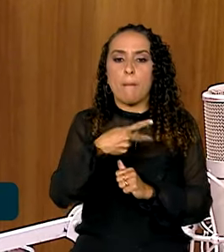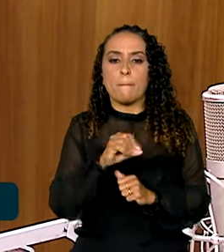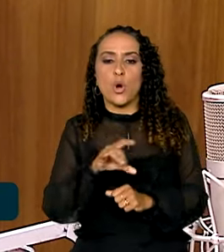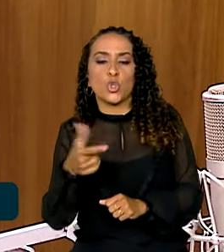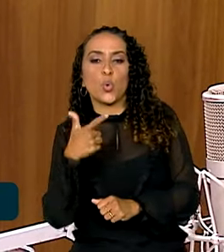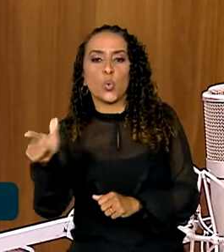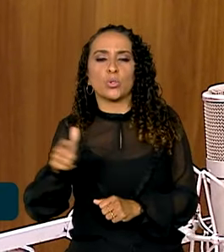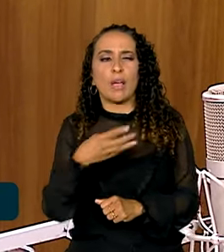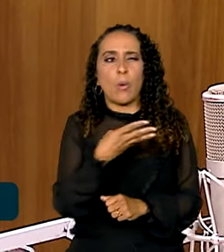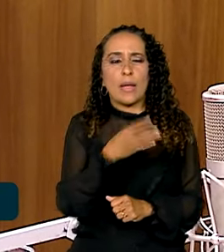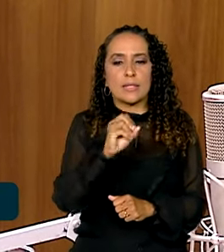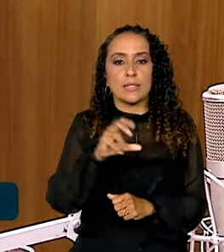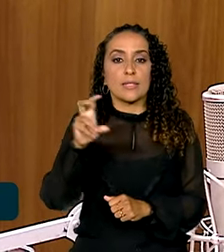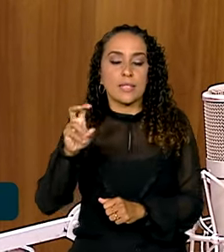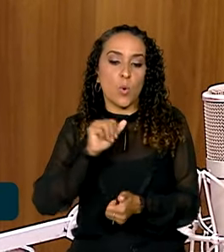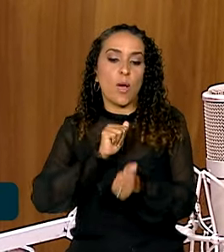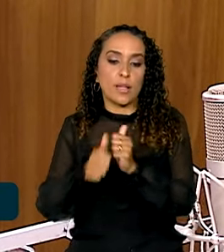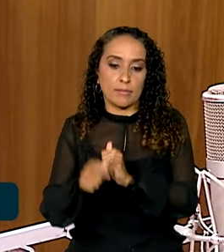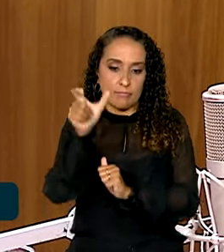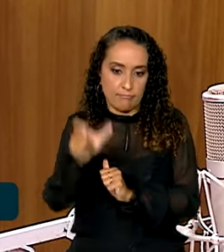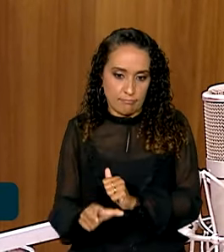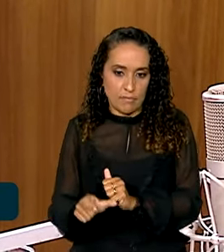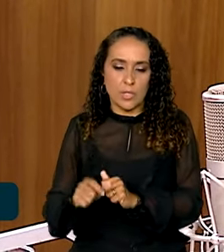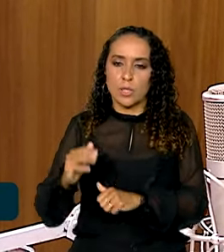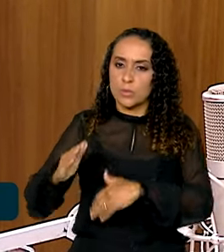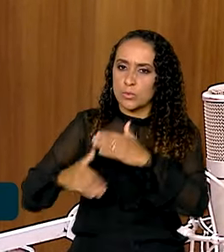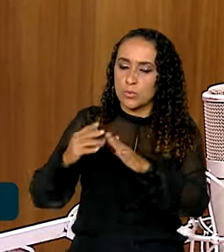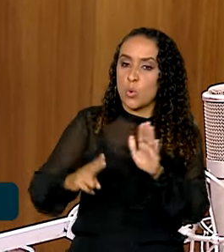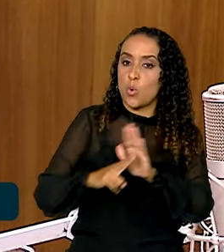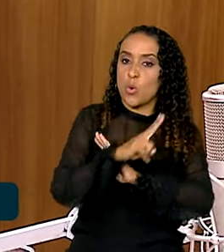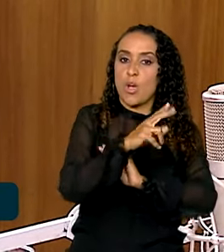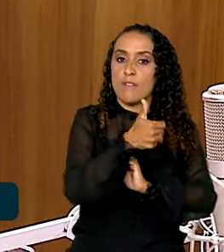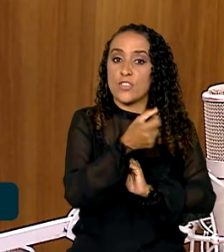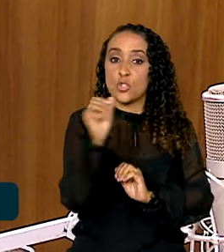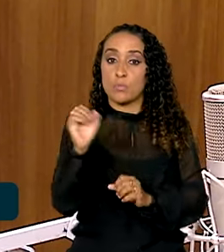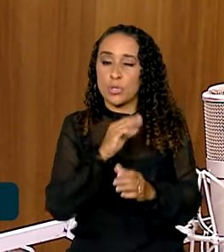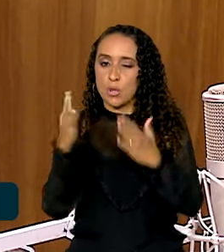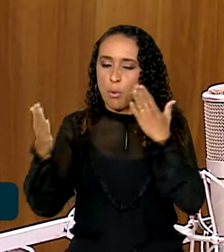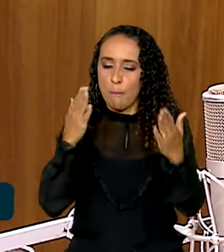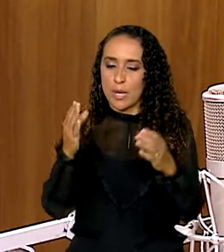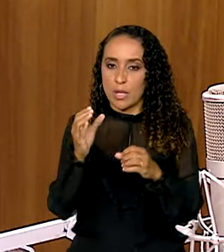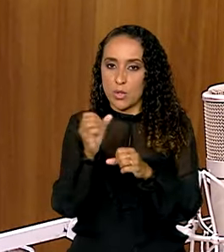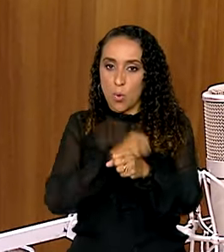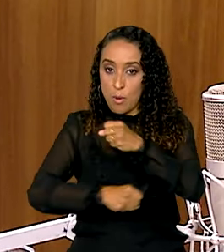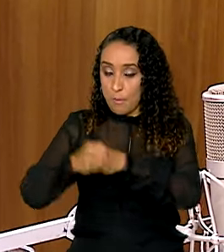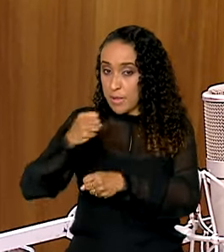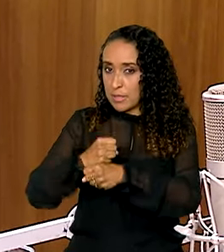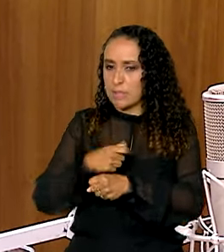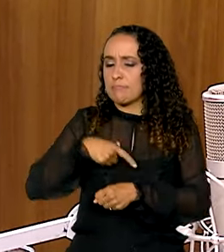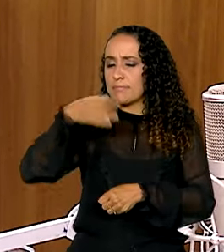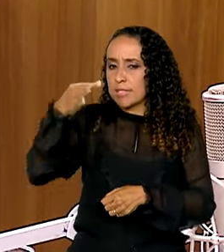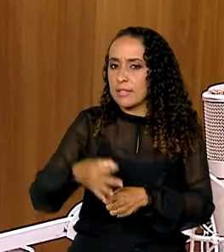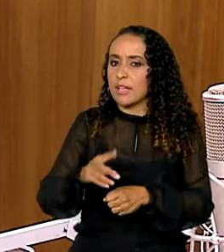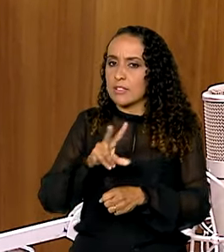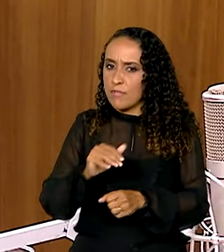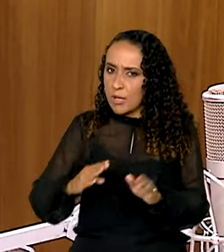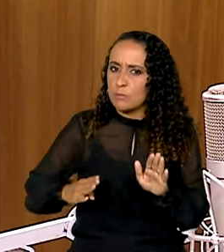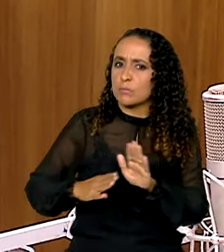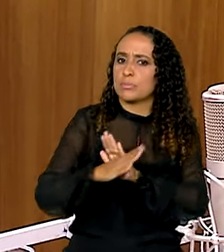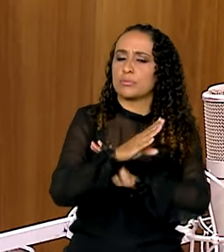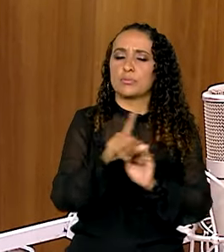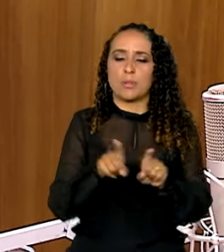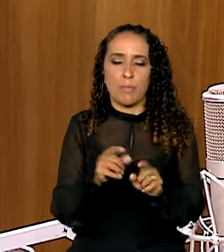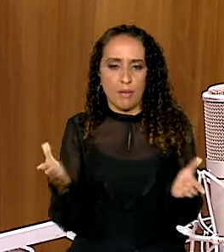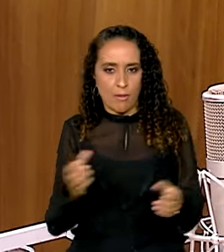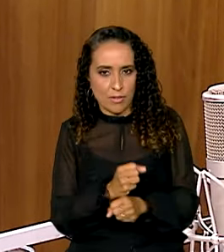são 405 atletas. Tivemos um crescimento de 20% em relação ao ano passado e tenho certeza que irá ser ampliado também esse